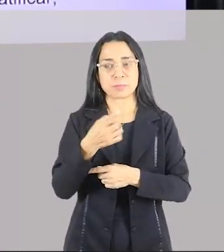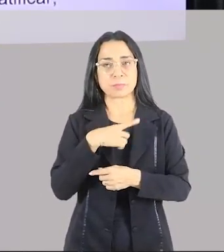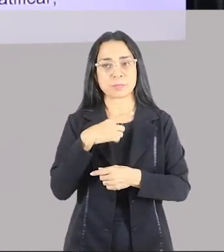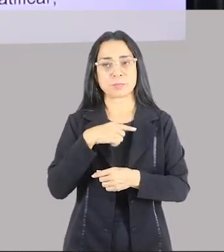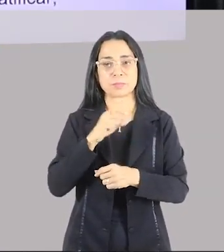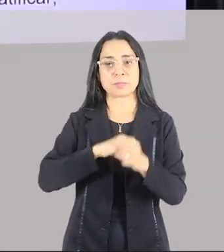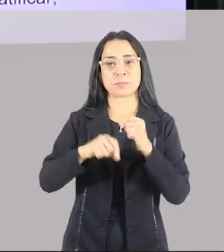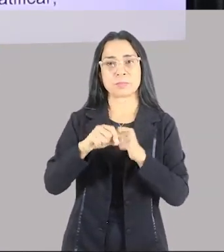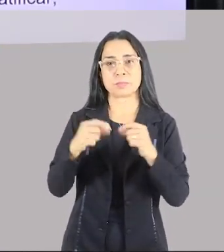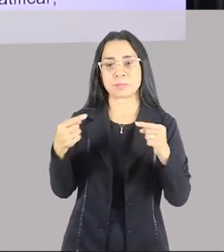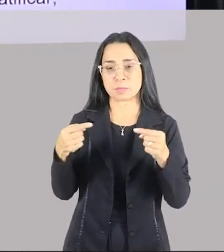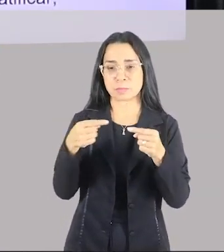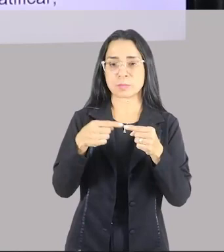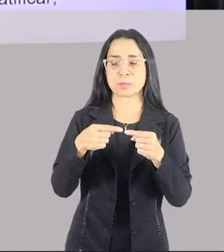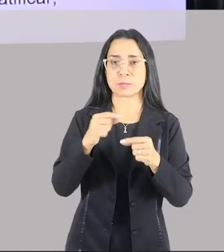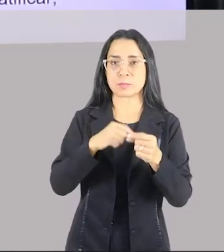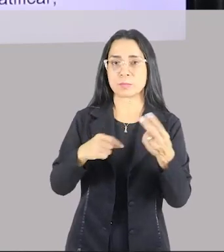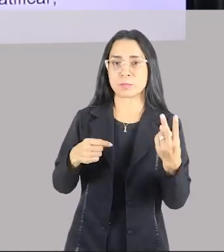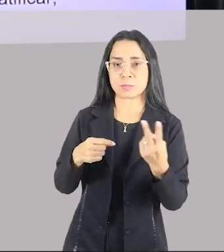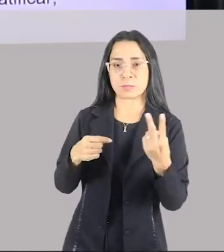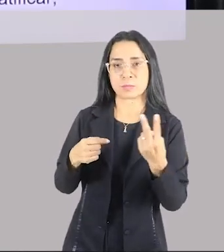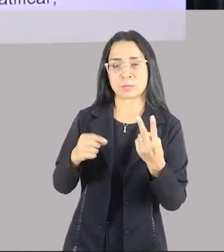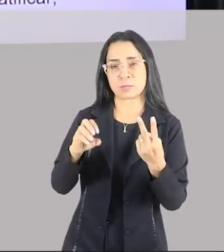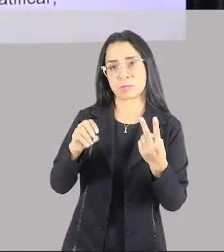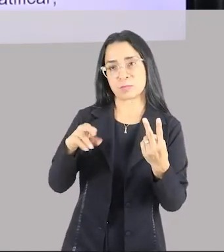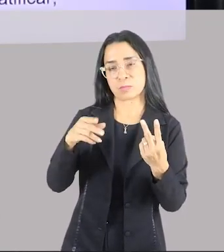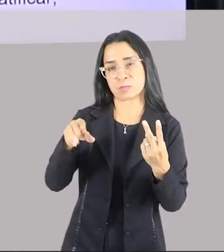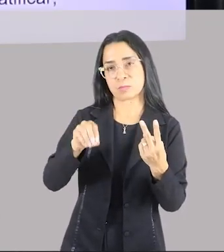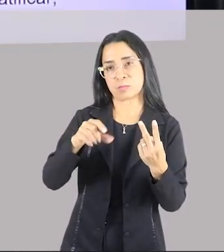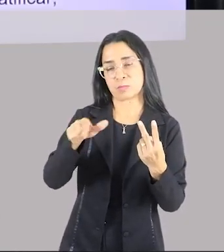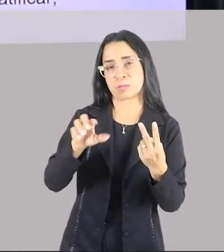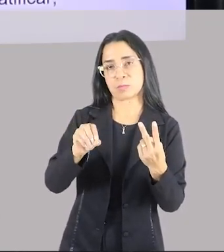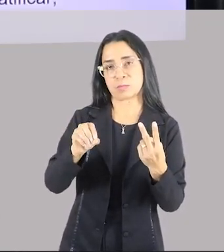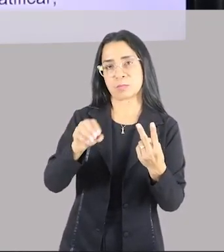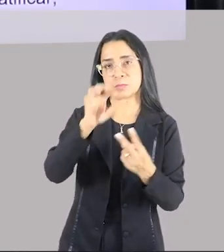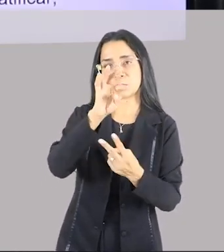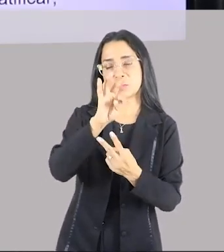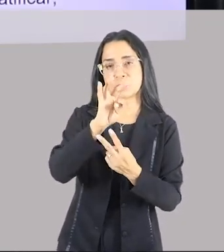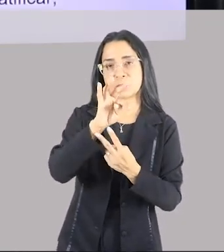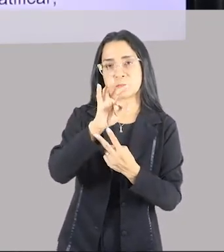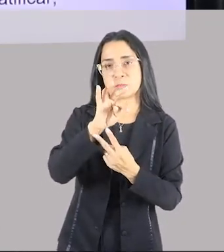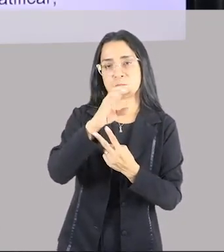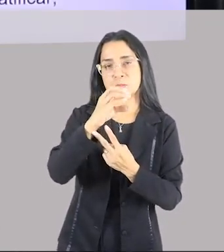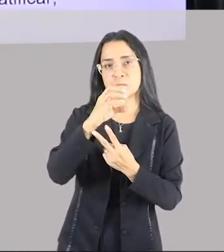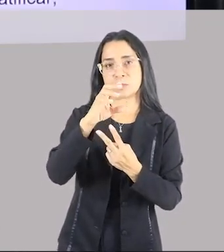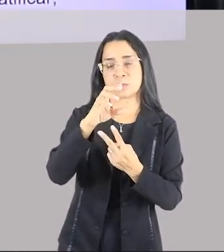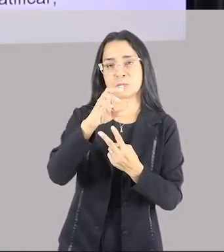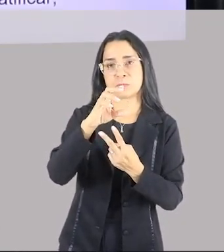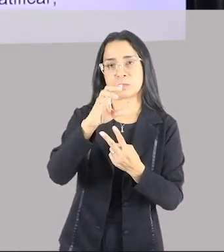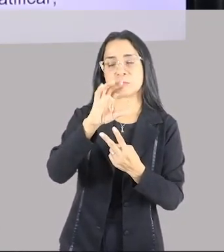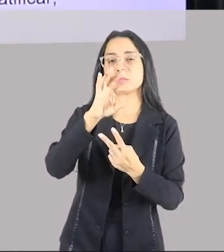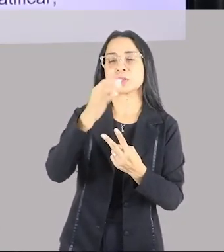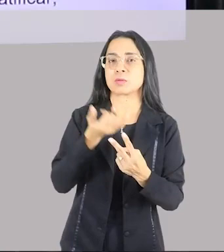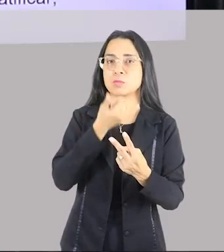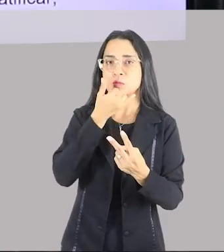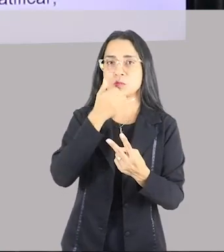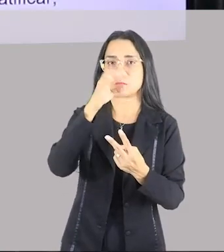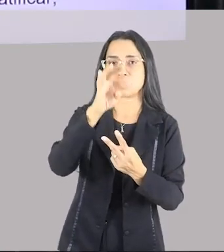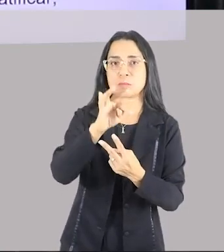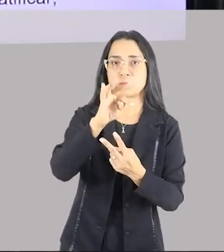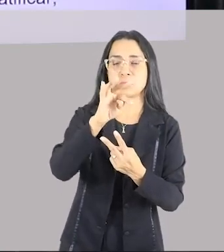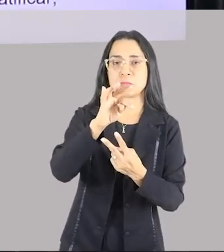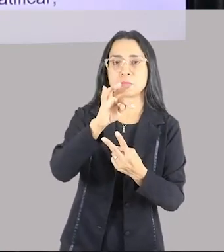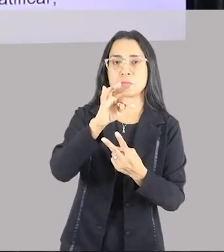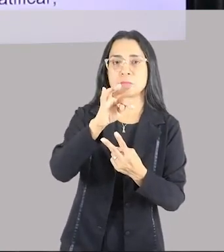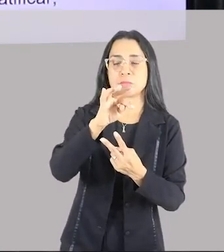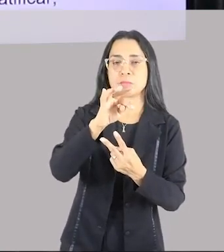manifestação concordante desses dois órgãos. Então, o Tribunal de Contas, no caso do Estado, ou no caso da